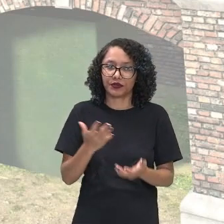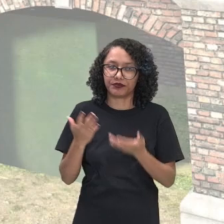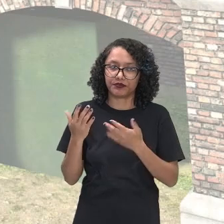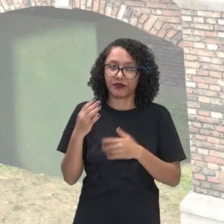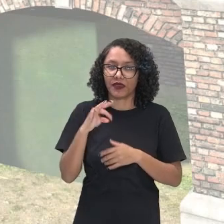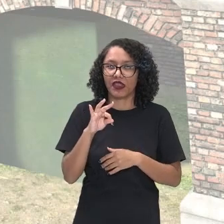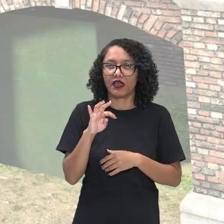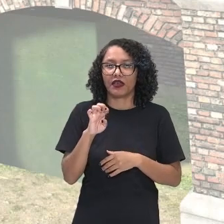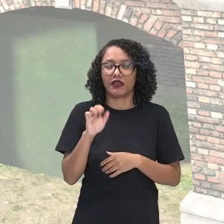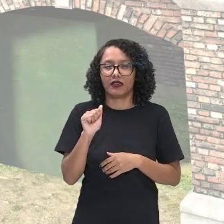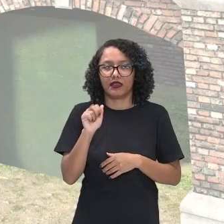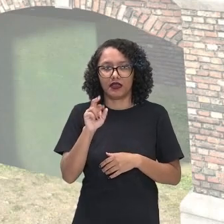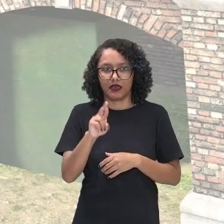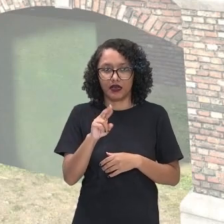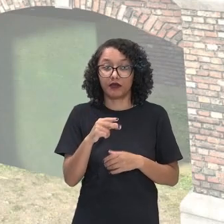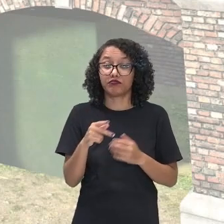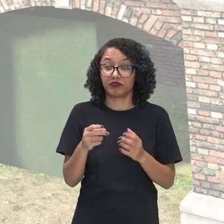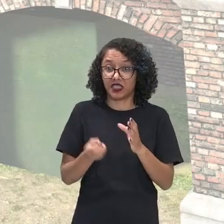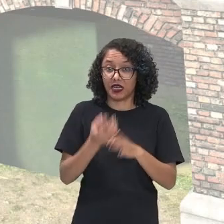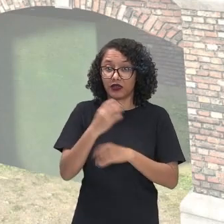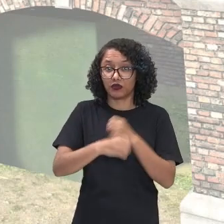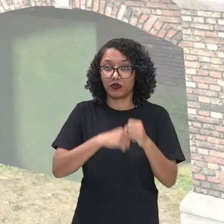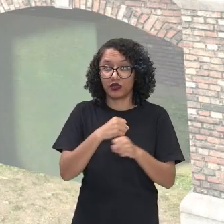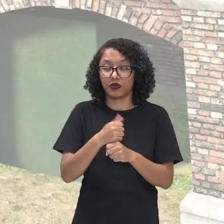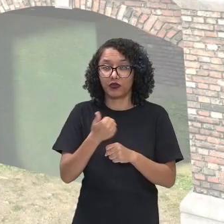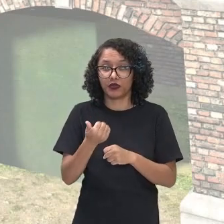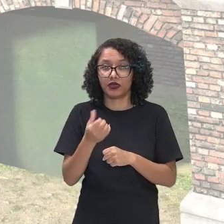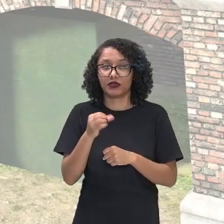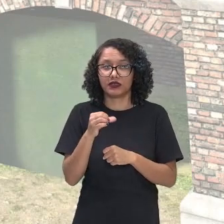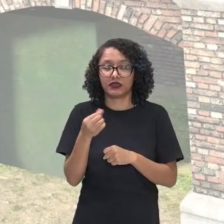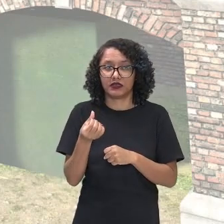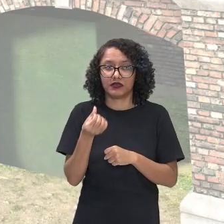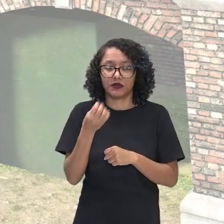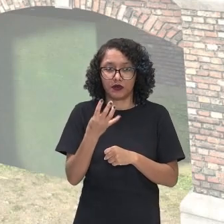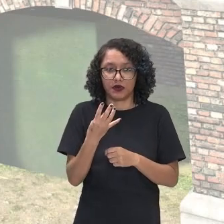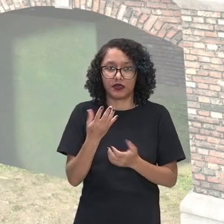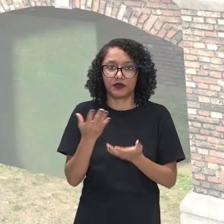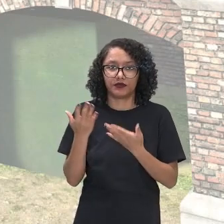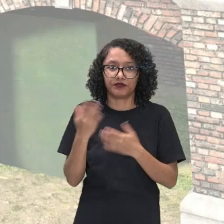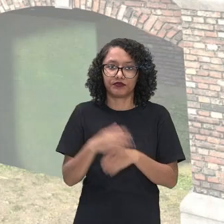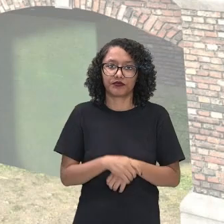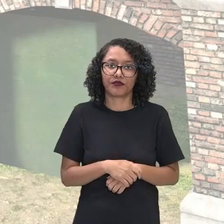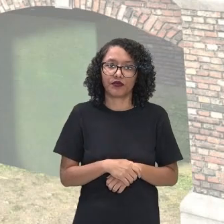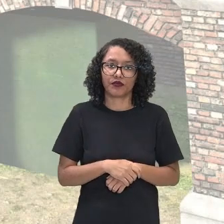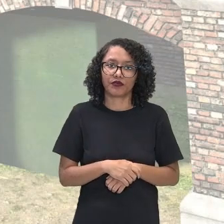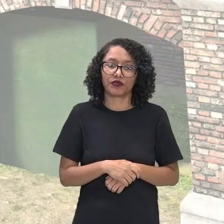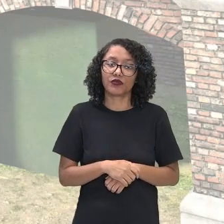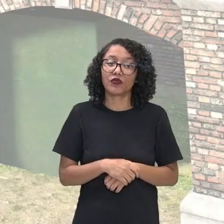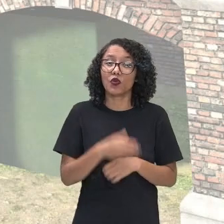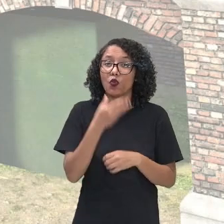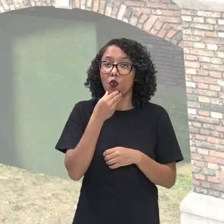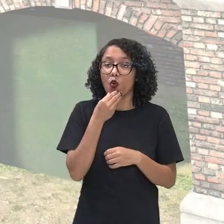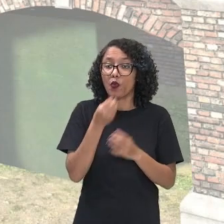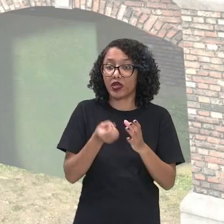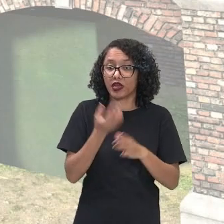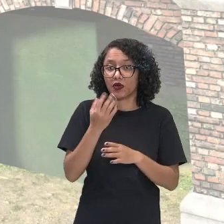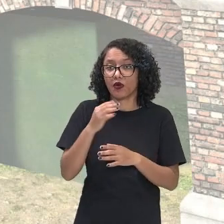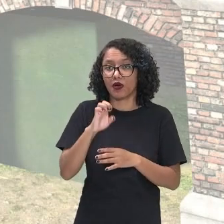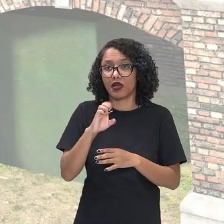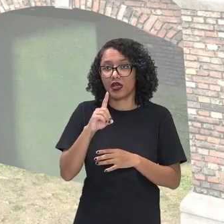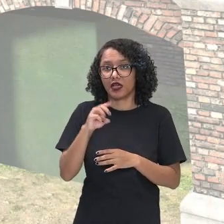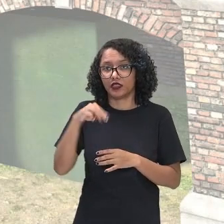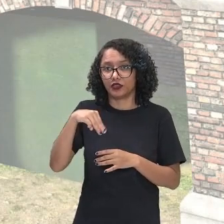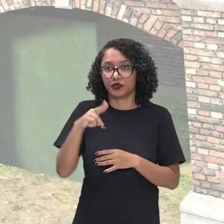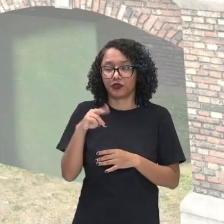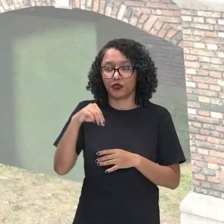mecânico de 1784, criada por Edmund Cartwright, e automatizou